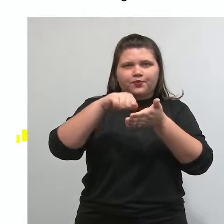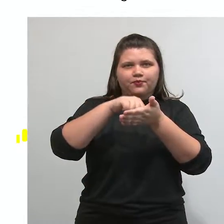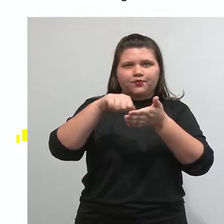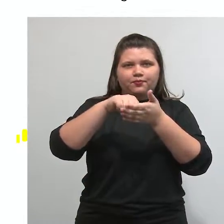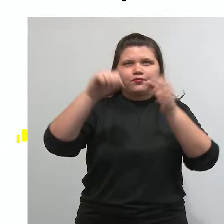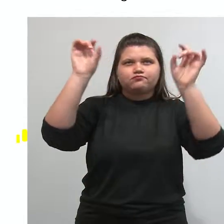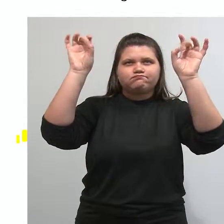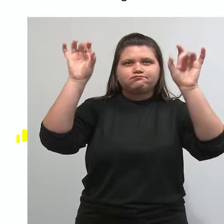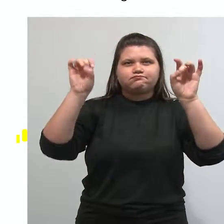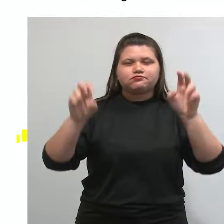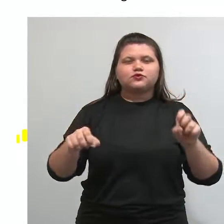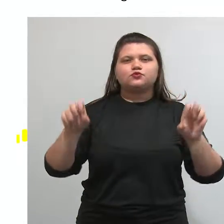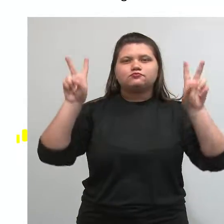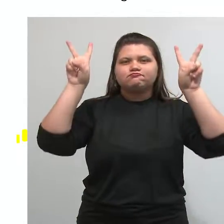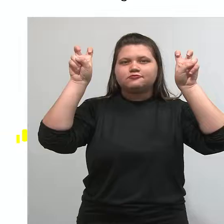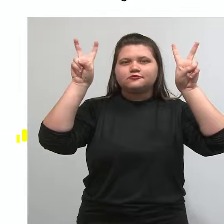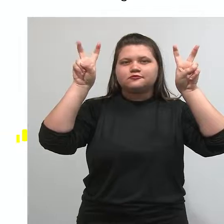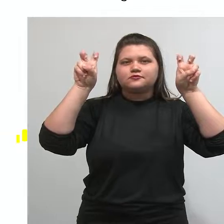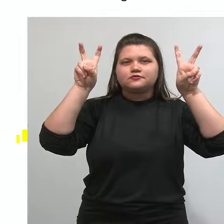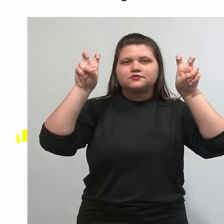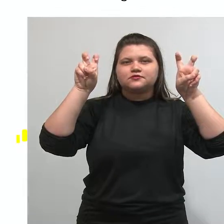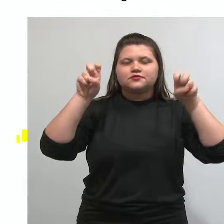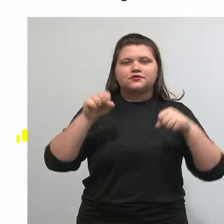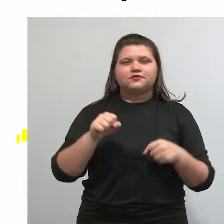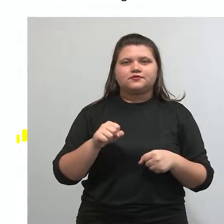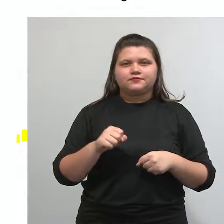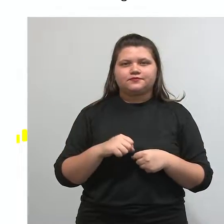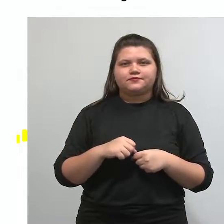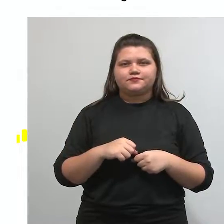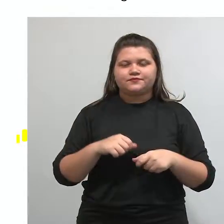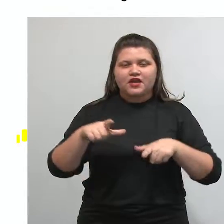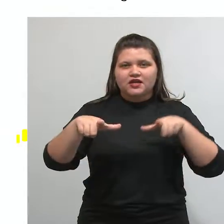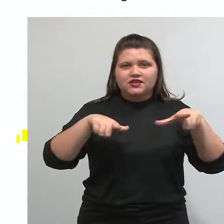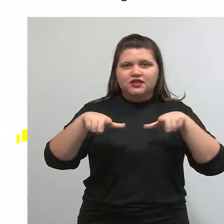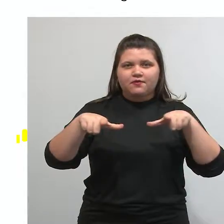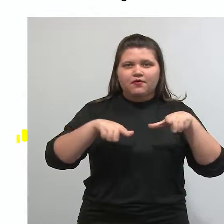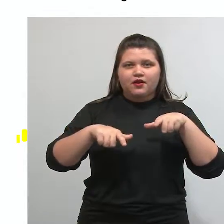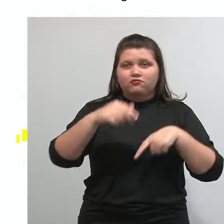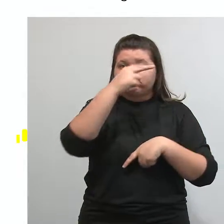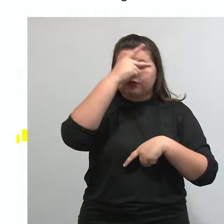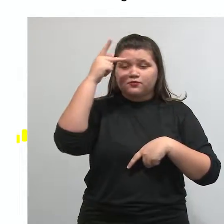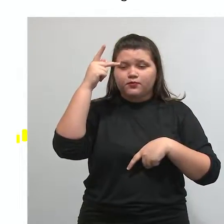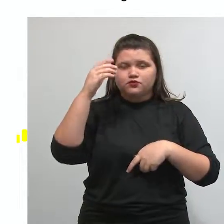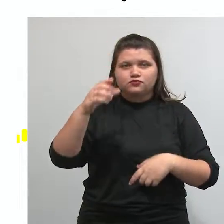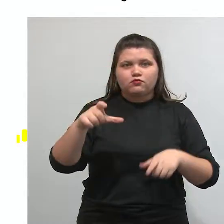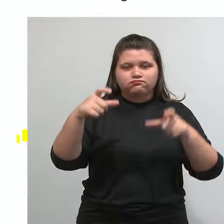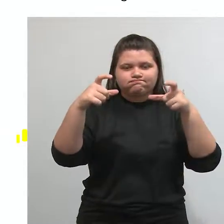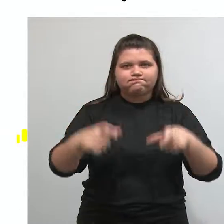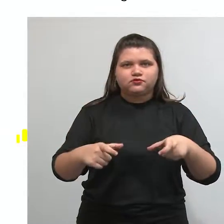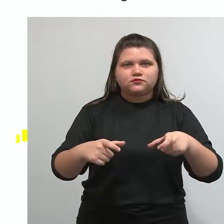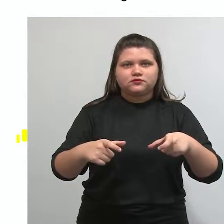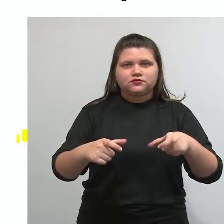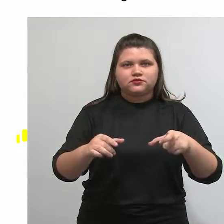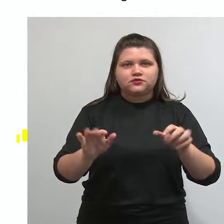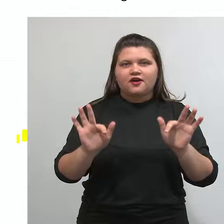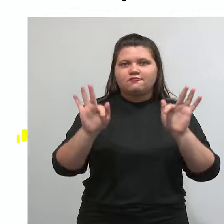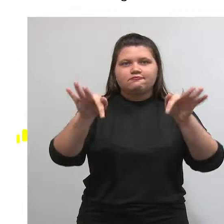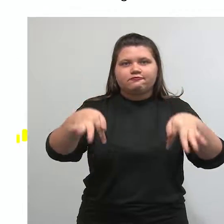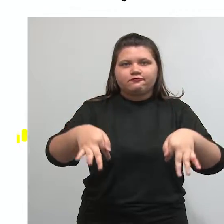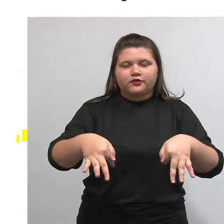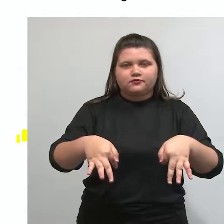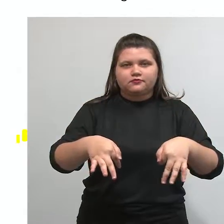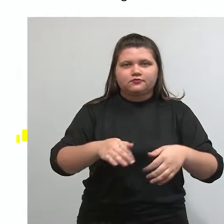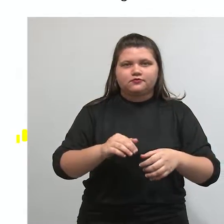que será trabalhado com o público do local já é uma etapa quase que final daquele